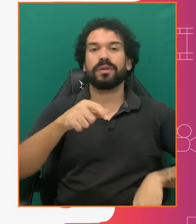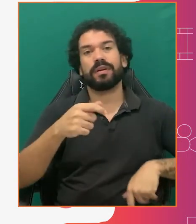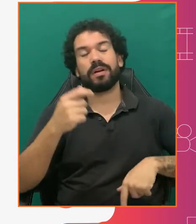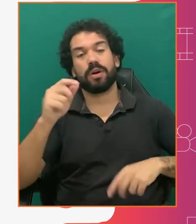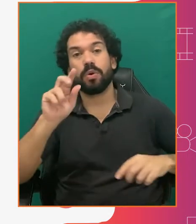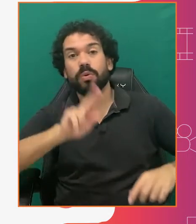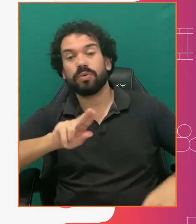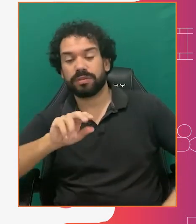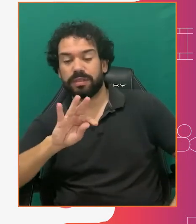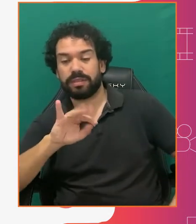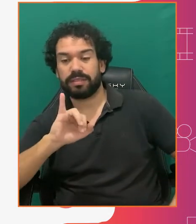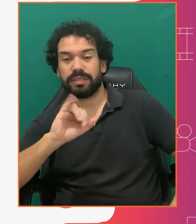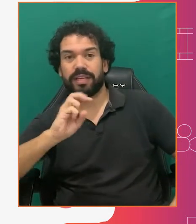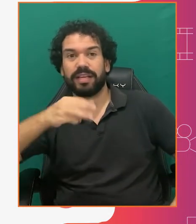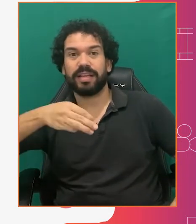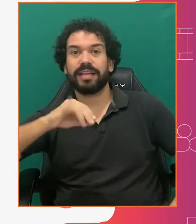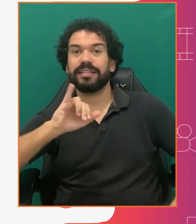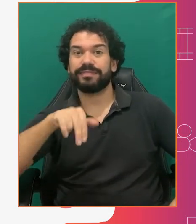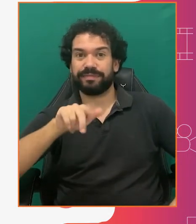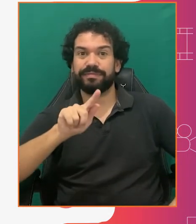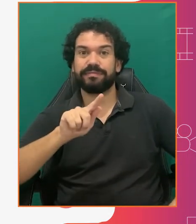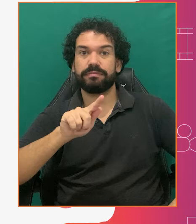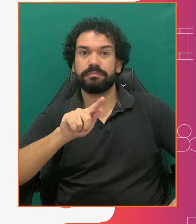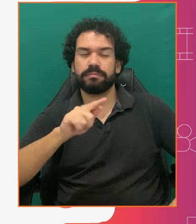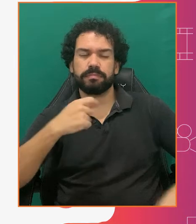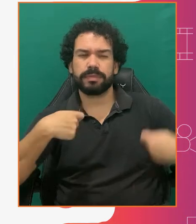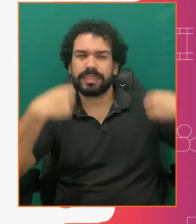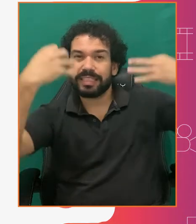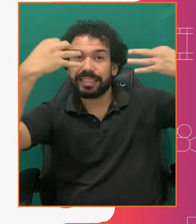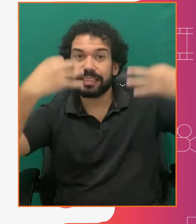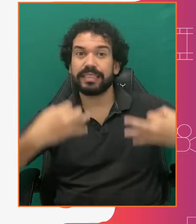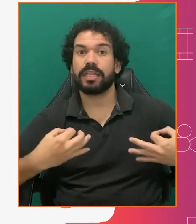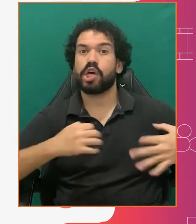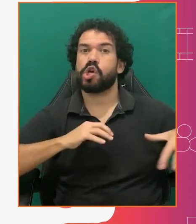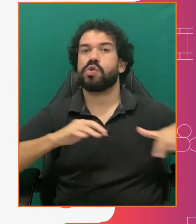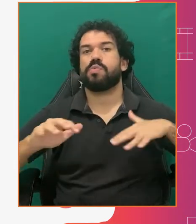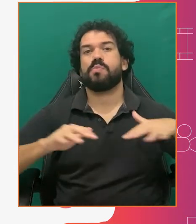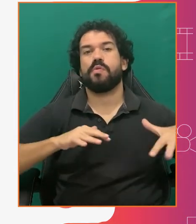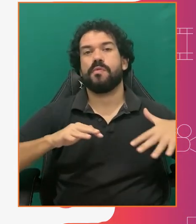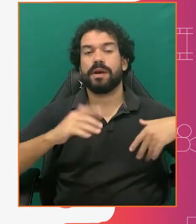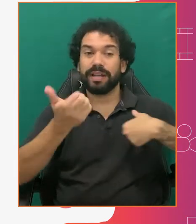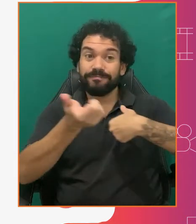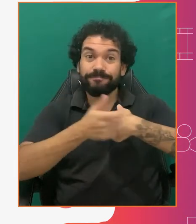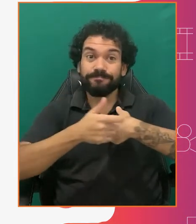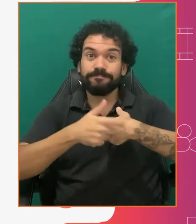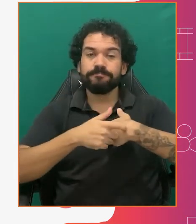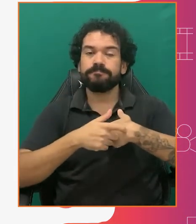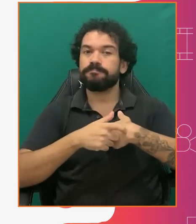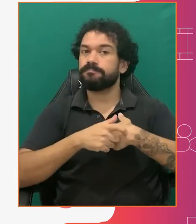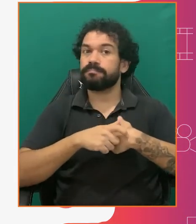na ideia do timing. Acertar o tempo do movimento é